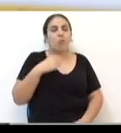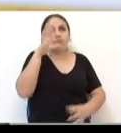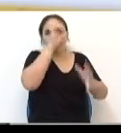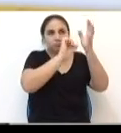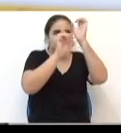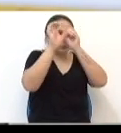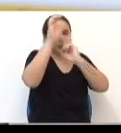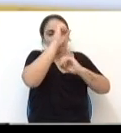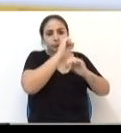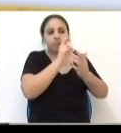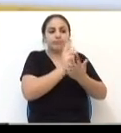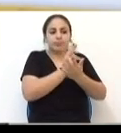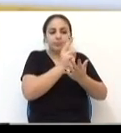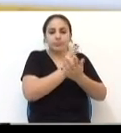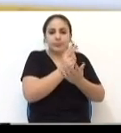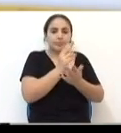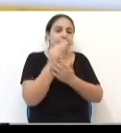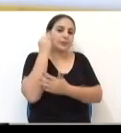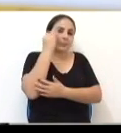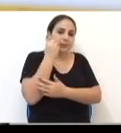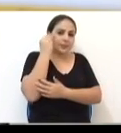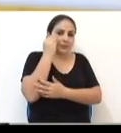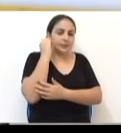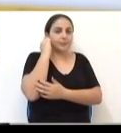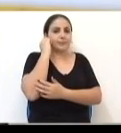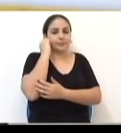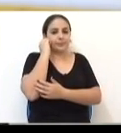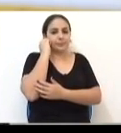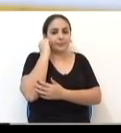gente veio aprendendo, veio